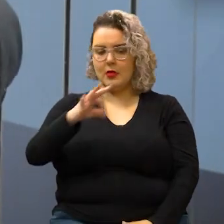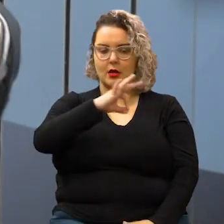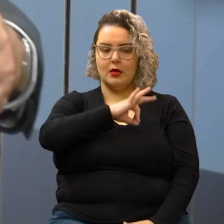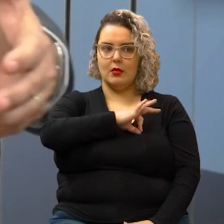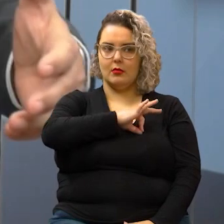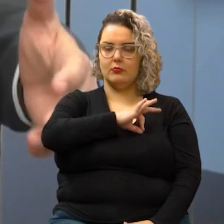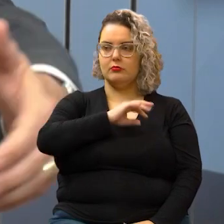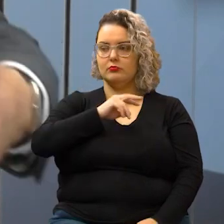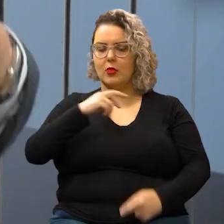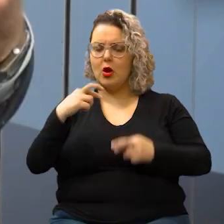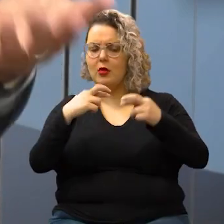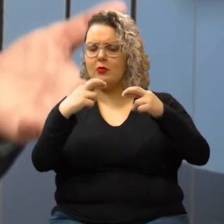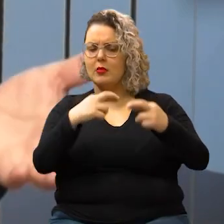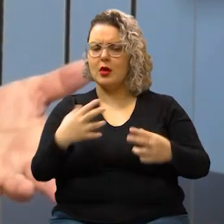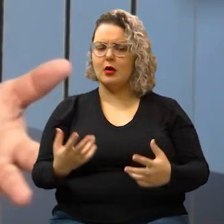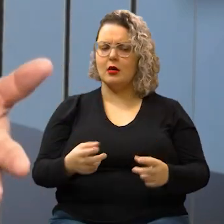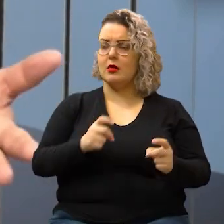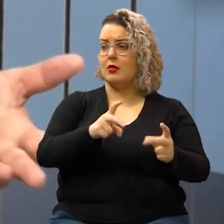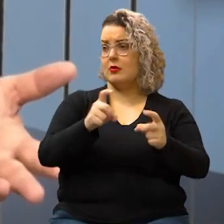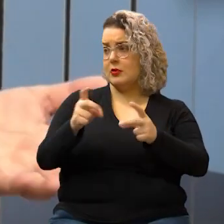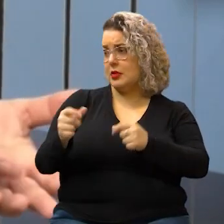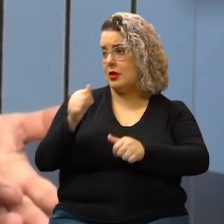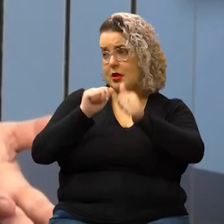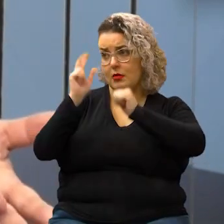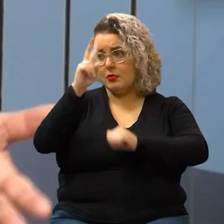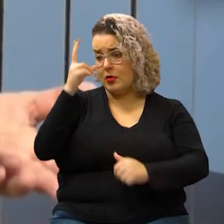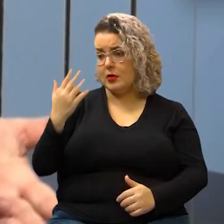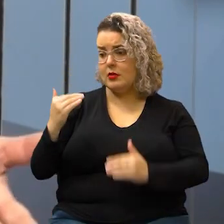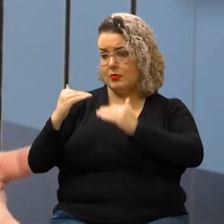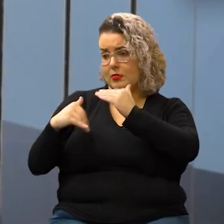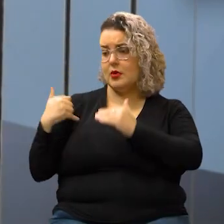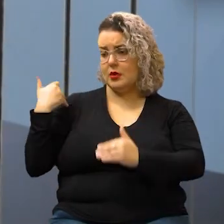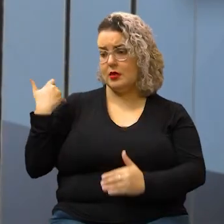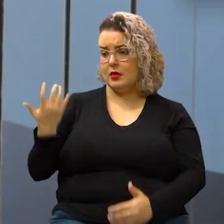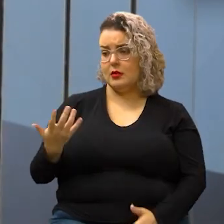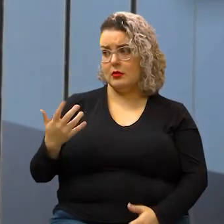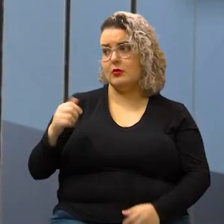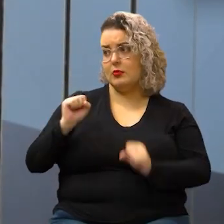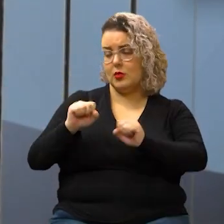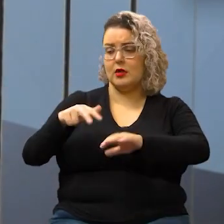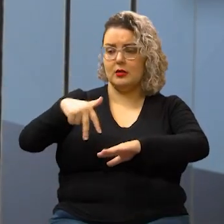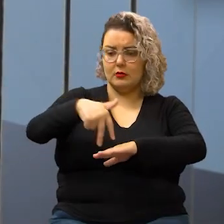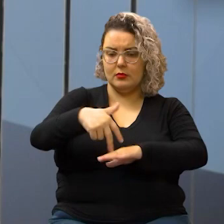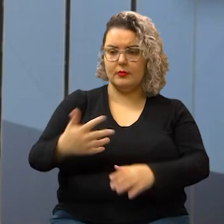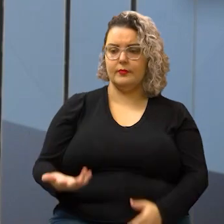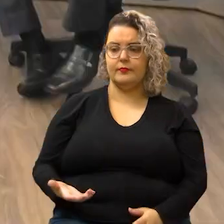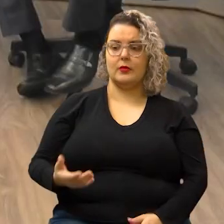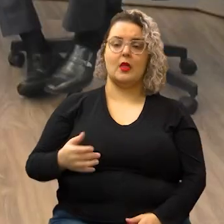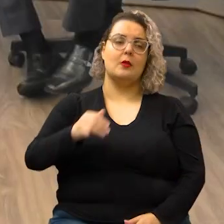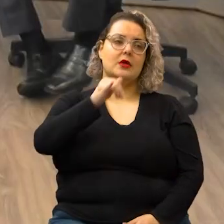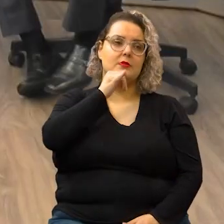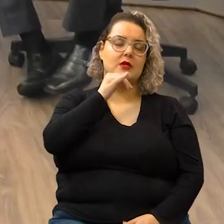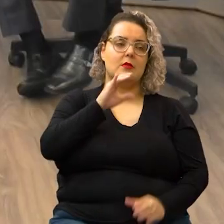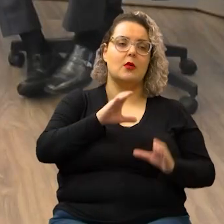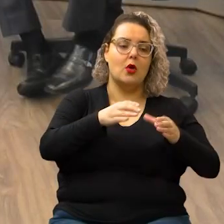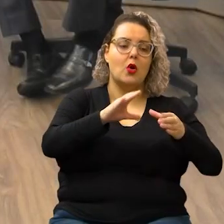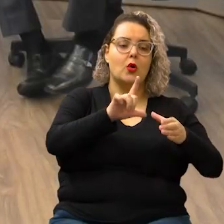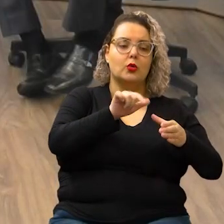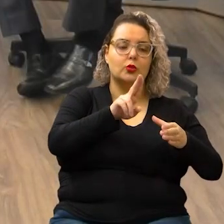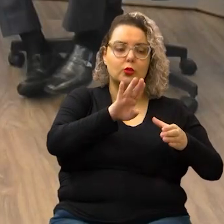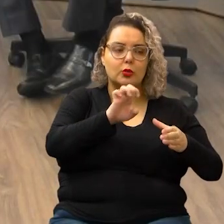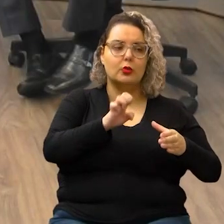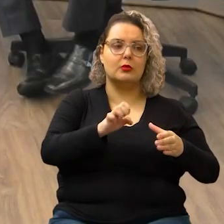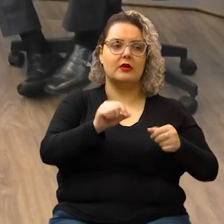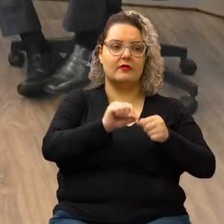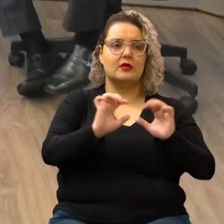ali e verifica que alguém está vendendo bebida para menores, vai poder atuar. O clube, se o clube faz um evento desse tipo, ele tem que ter